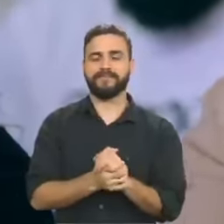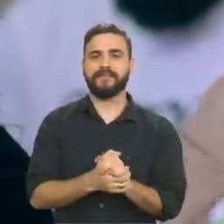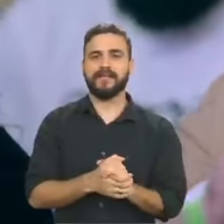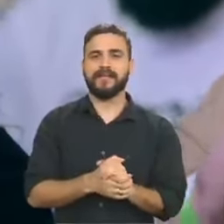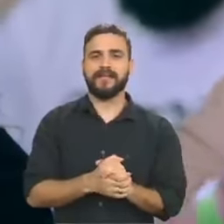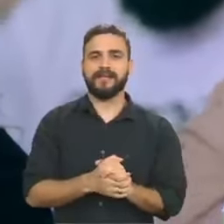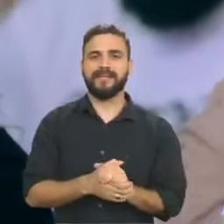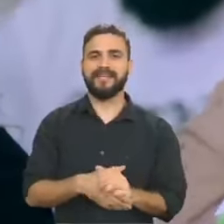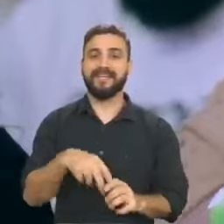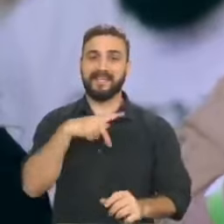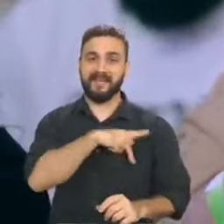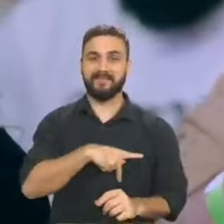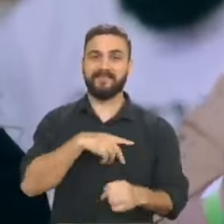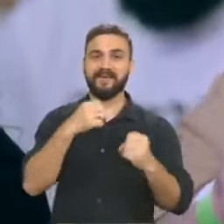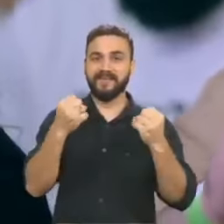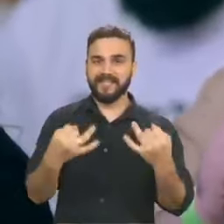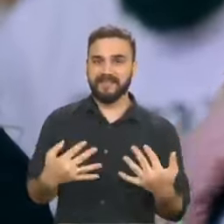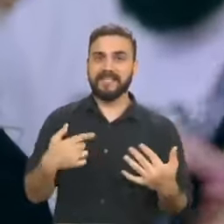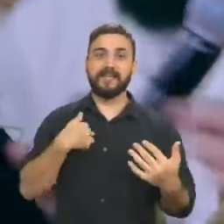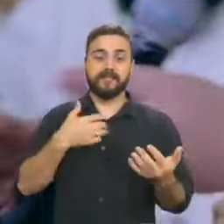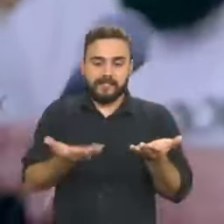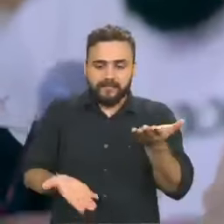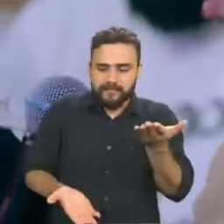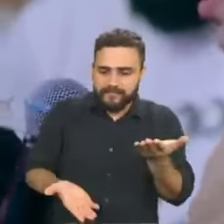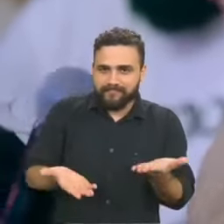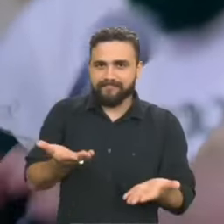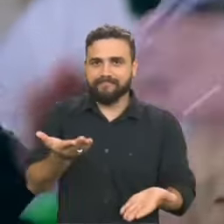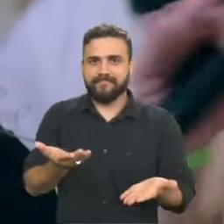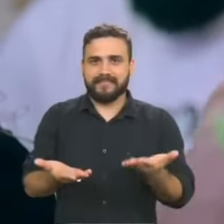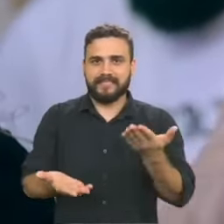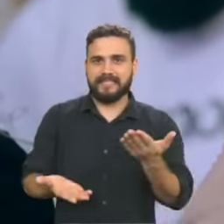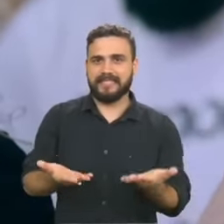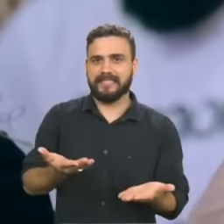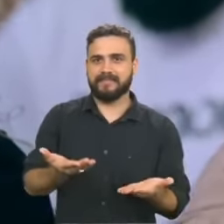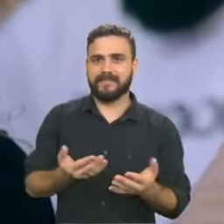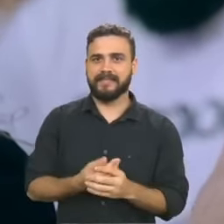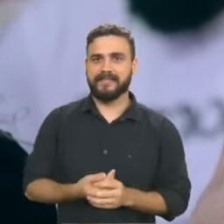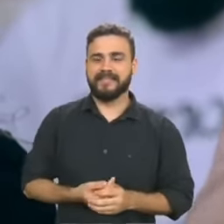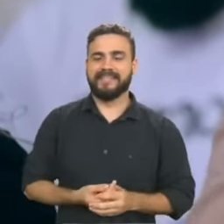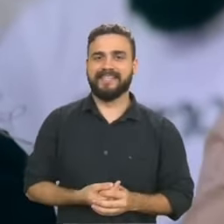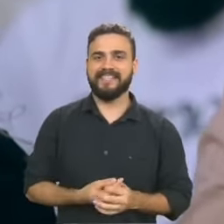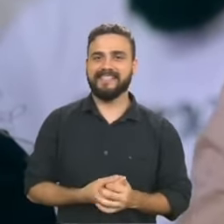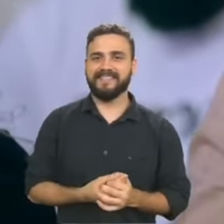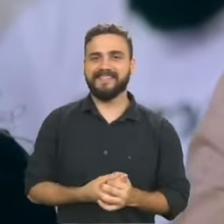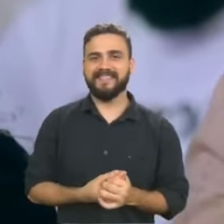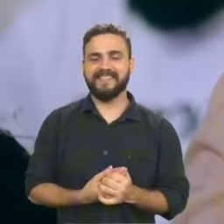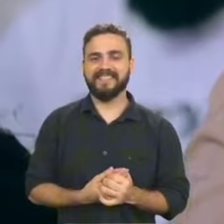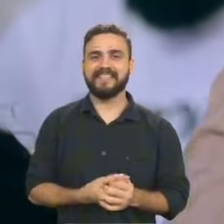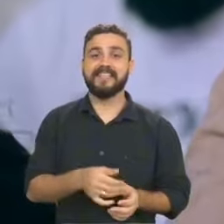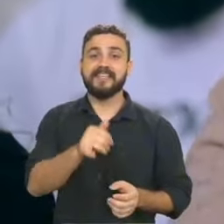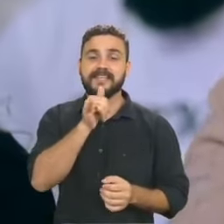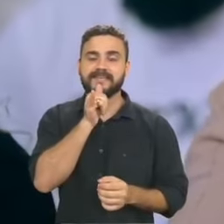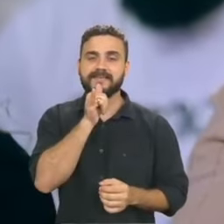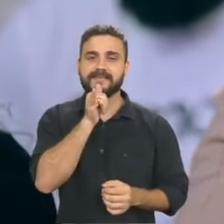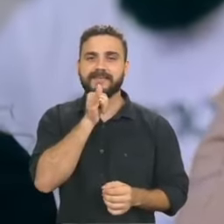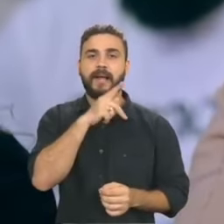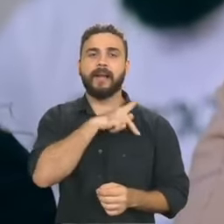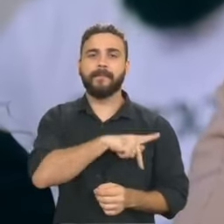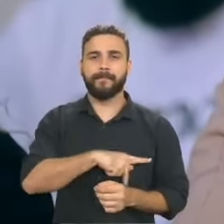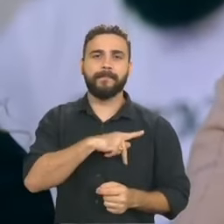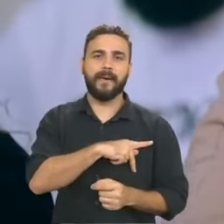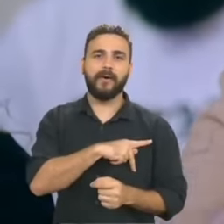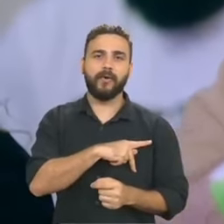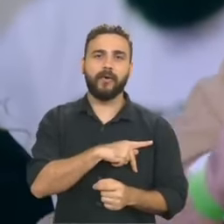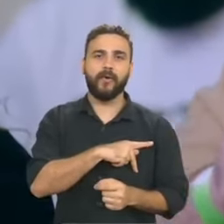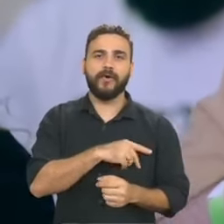Né? Quer dizer, um equilíbrio assim, ele teve momentos que ele passou fome, teve momentos que ele teve, mas ele entendeu, tudo posso naquele que me